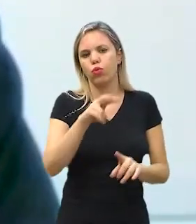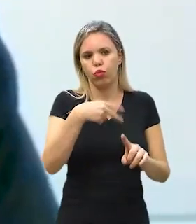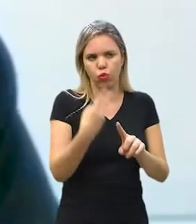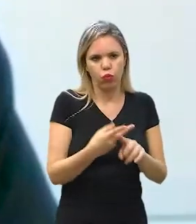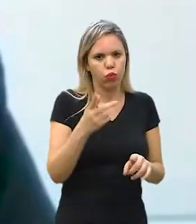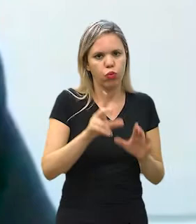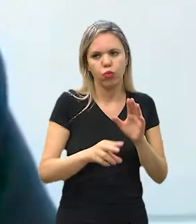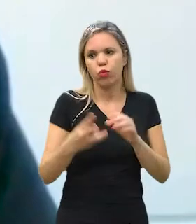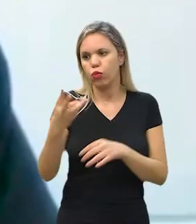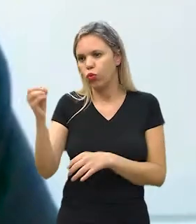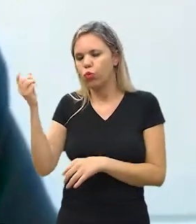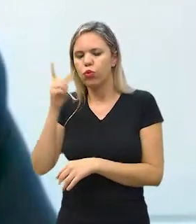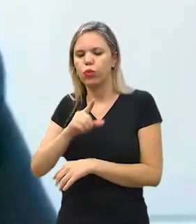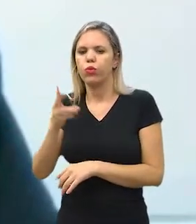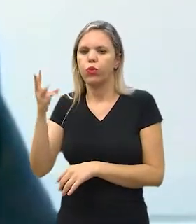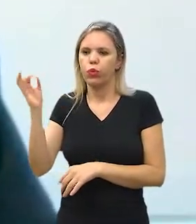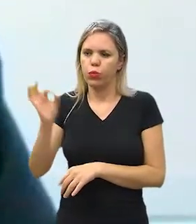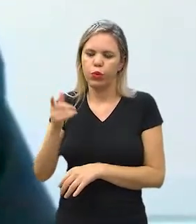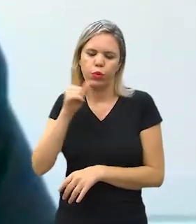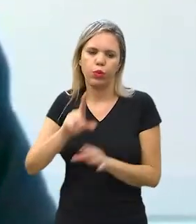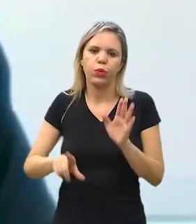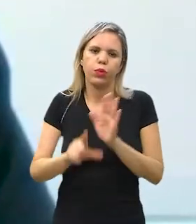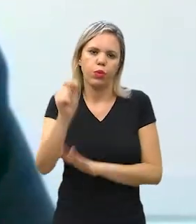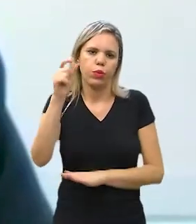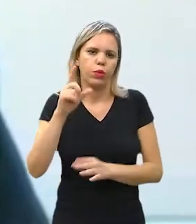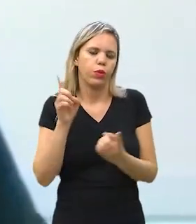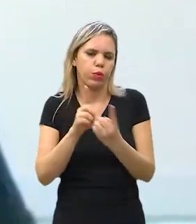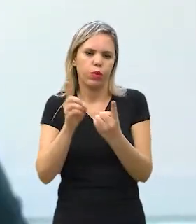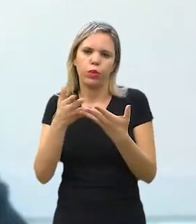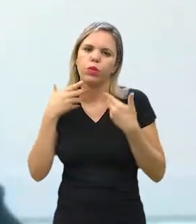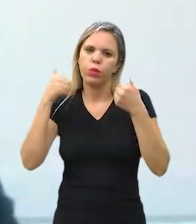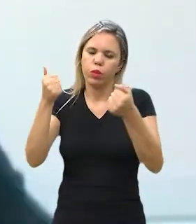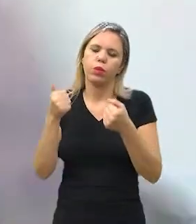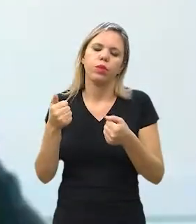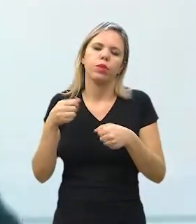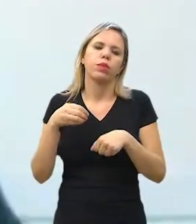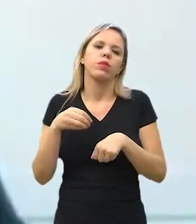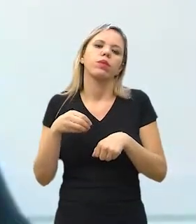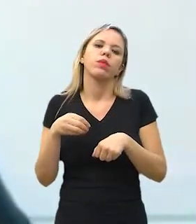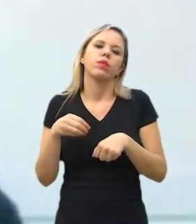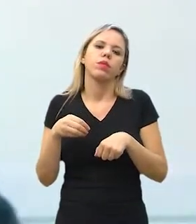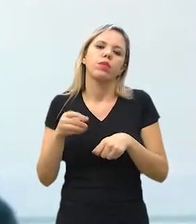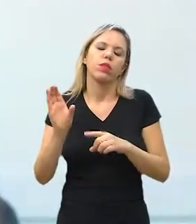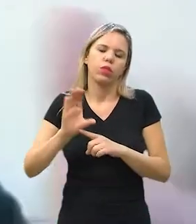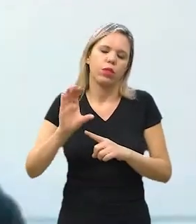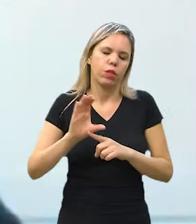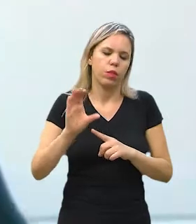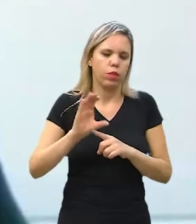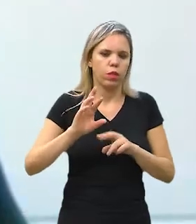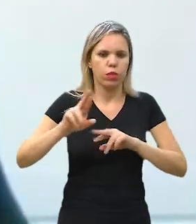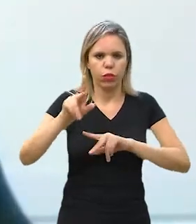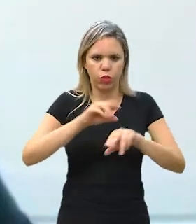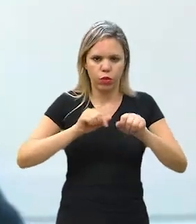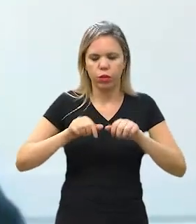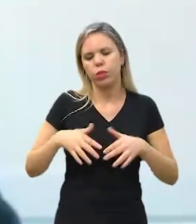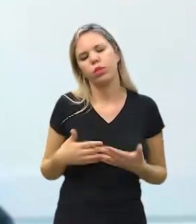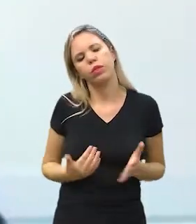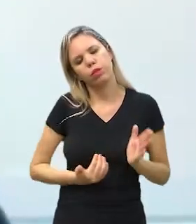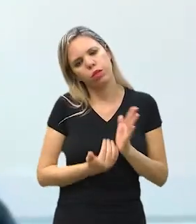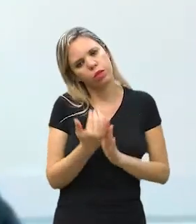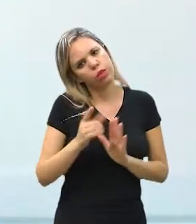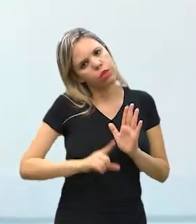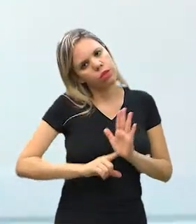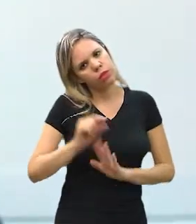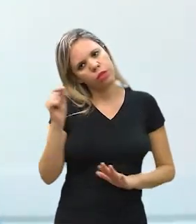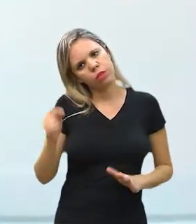faturar 2,5 vezes e ganhar 30%, porque eu passei a atender melhores indicações, melhores clientes.